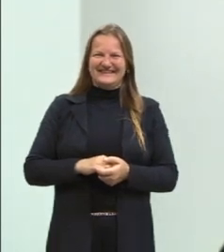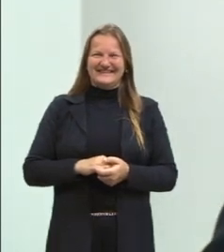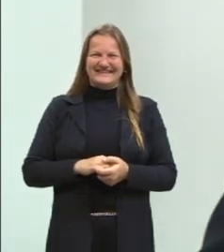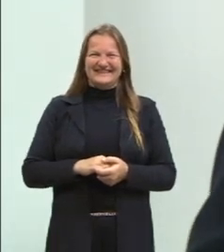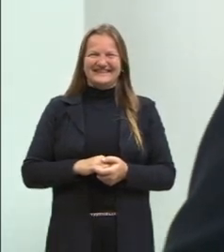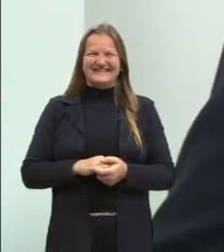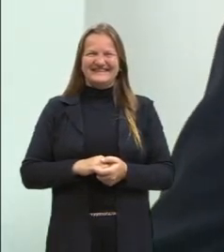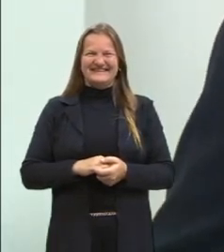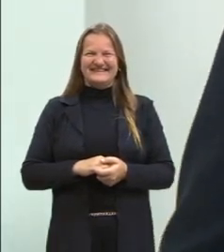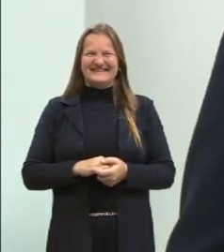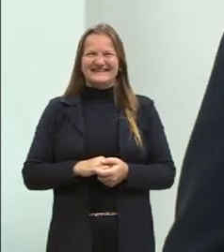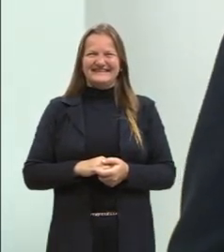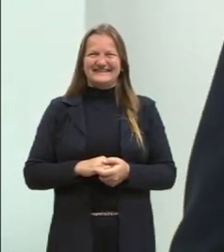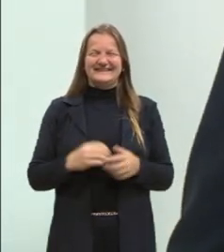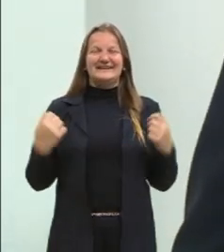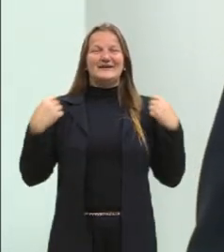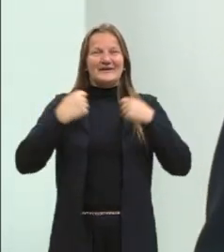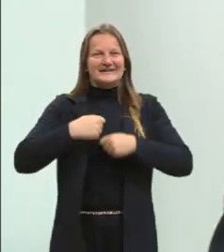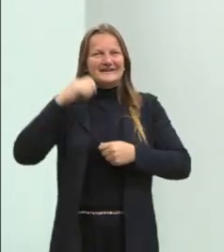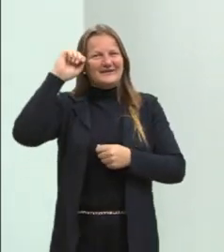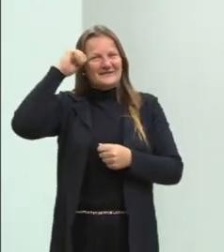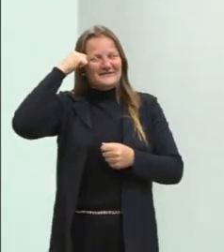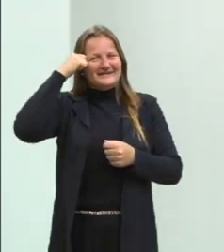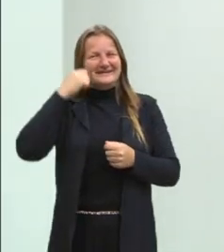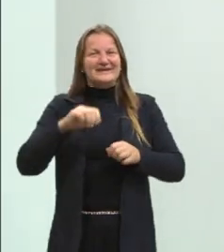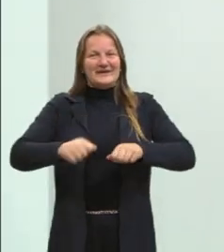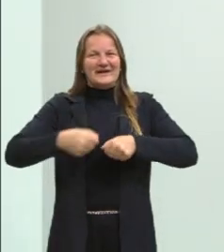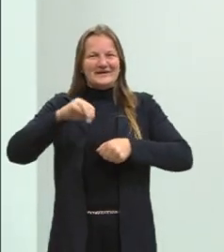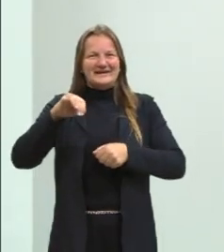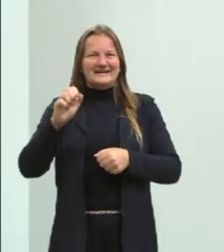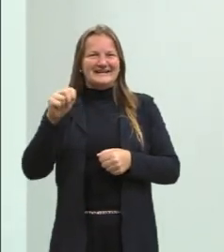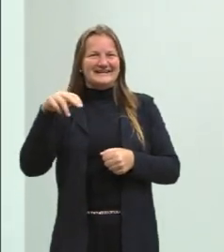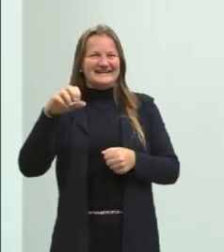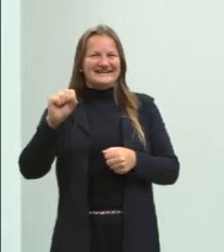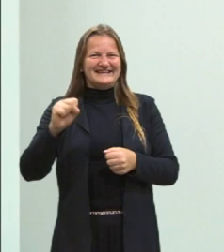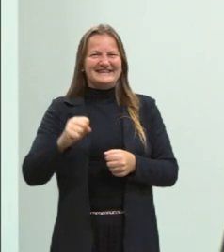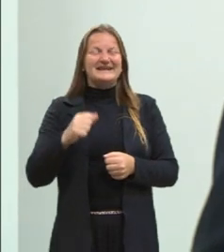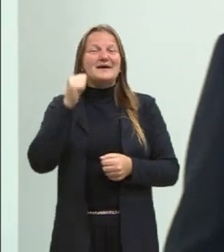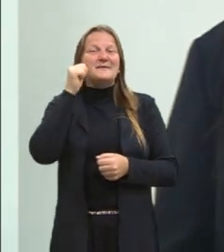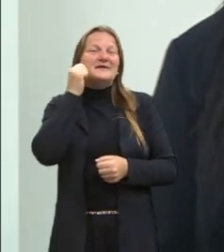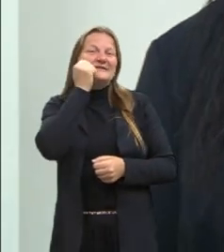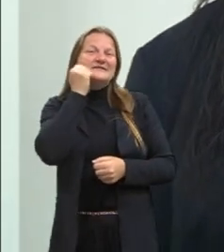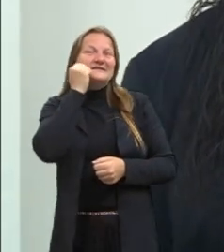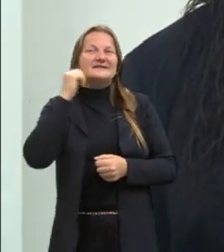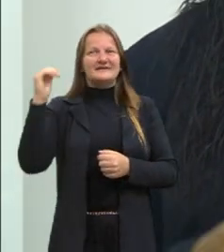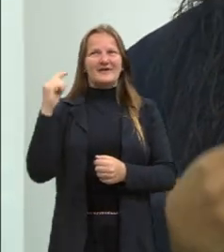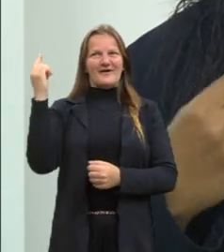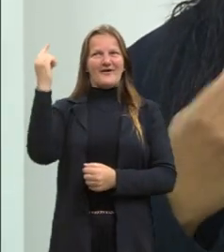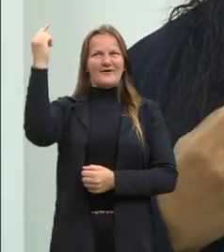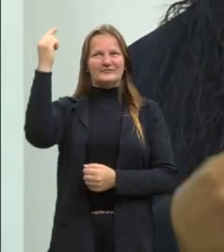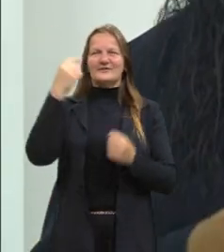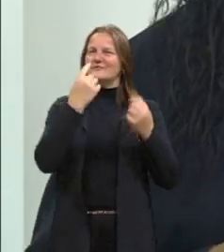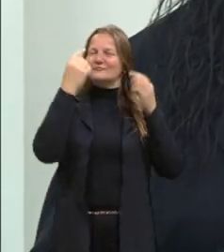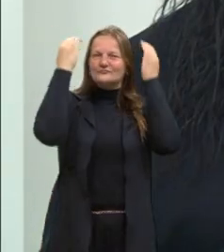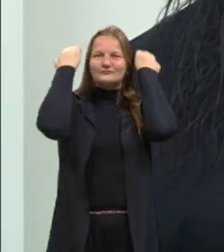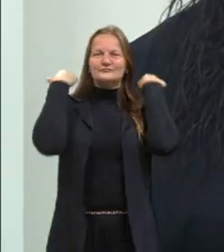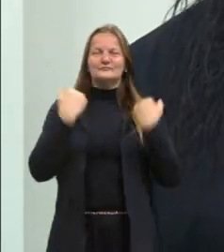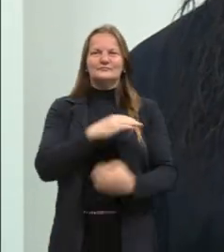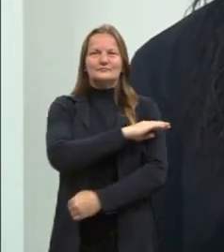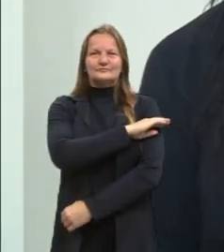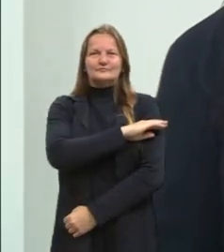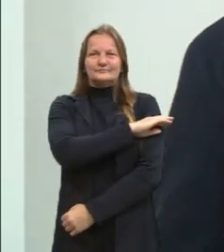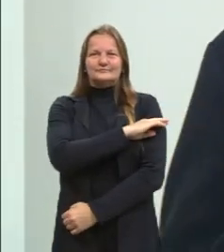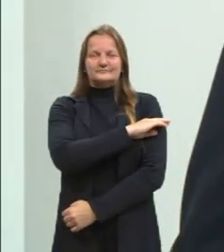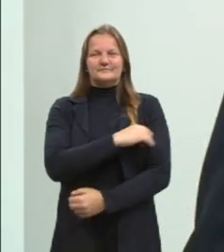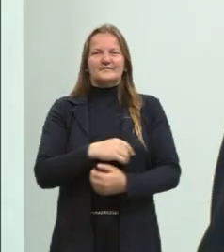projeto um casaco preto uma calça jeans sou uma mulher negra alta o cabelo um pouquinho abaixo dos ombros